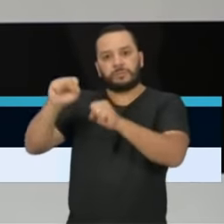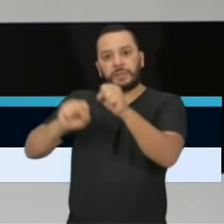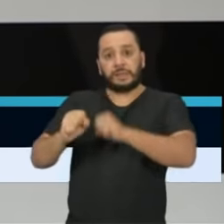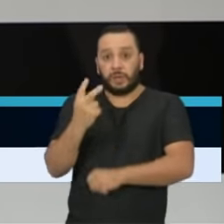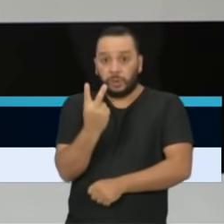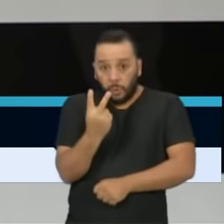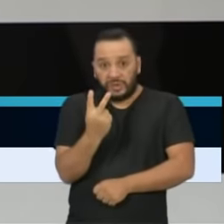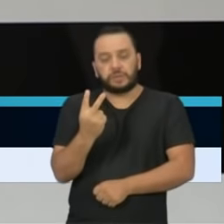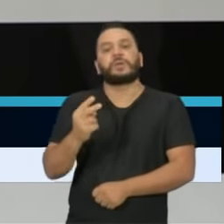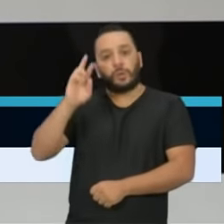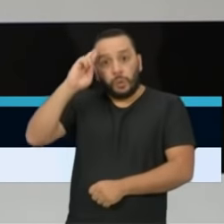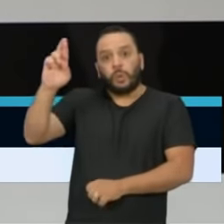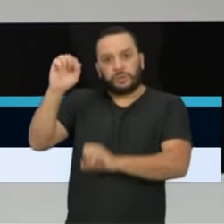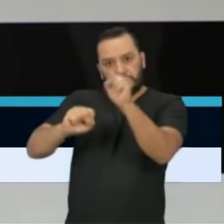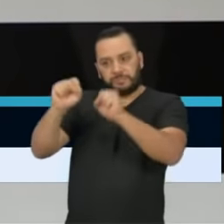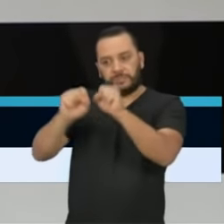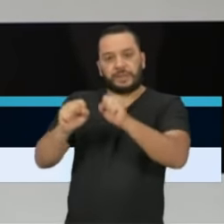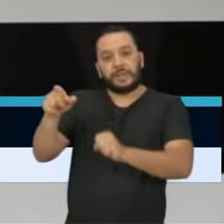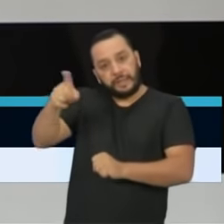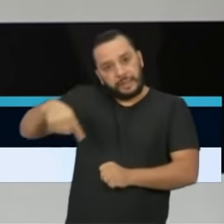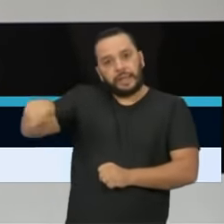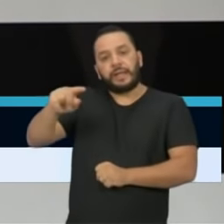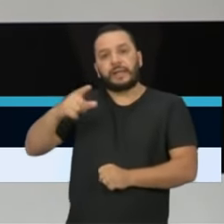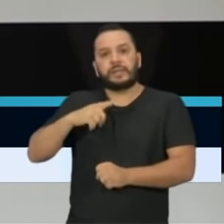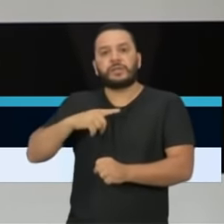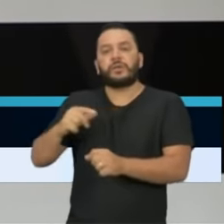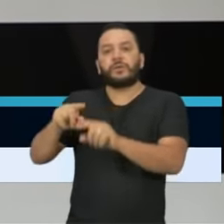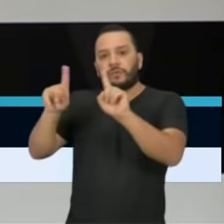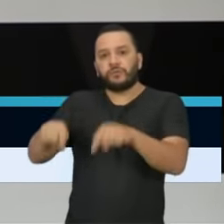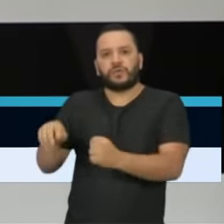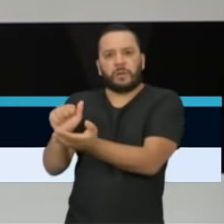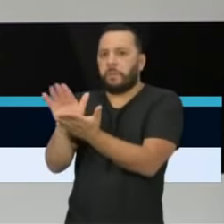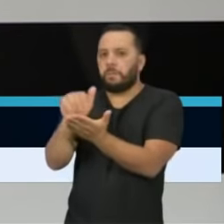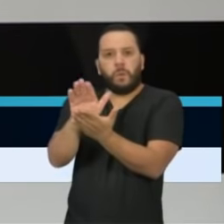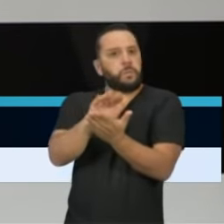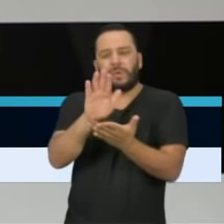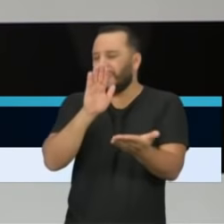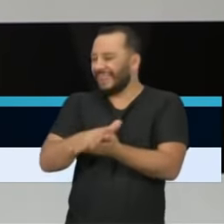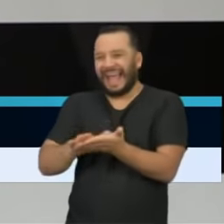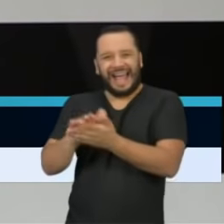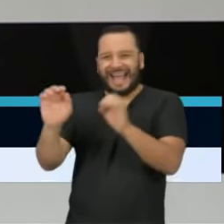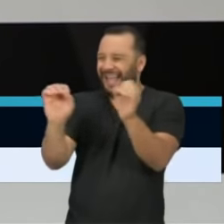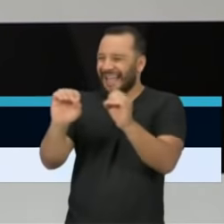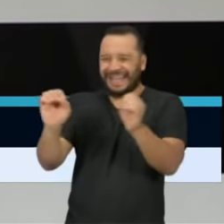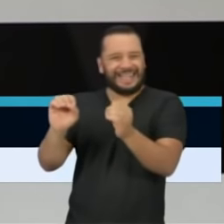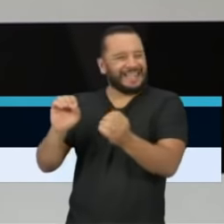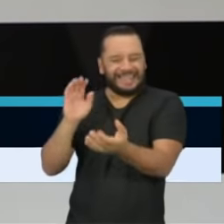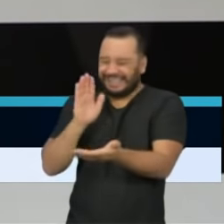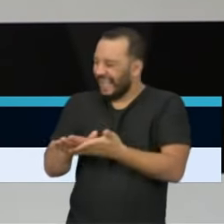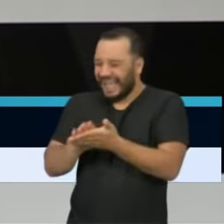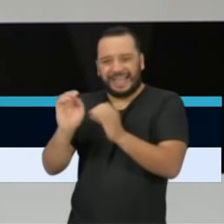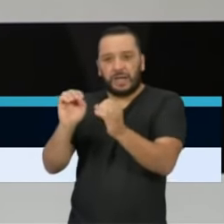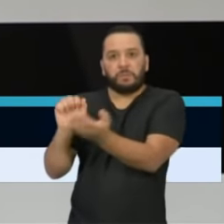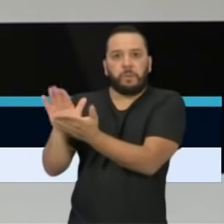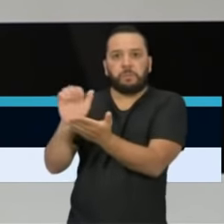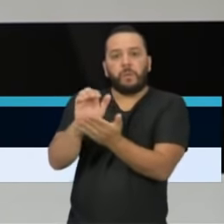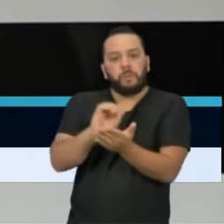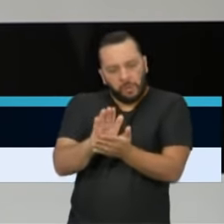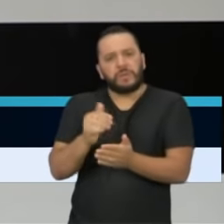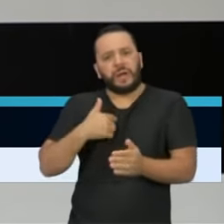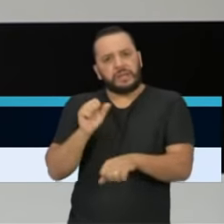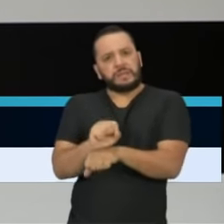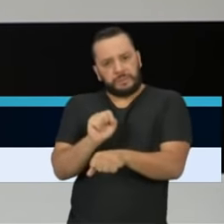a decisão de não demitir os seus funcionários em qualquer circunstância até o encerramento